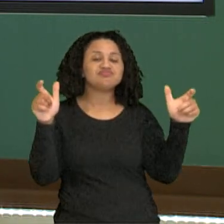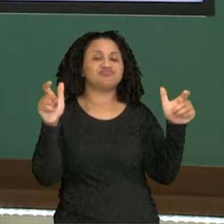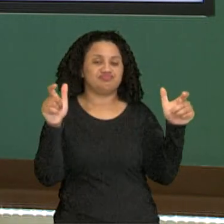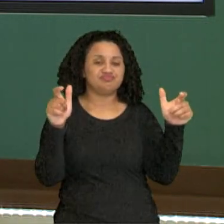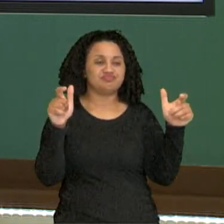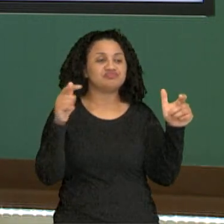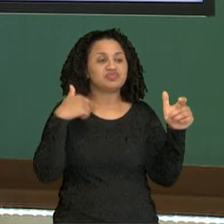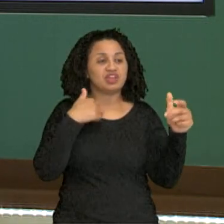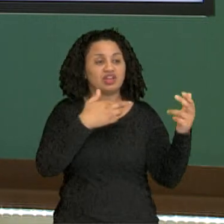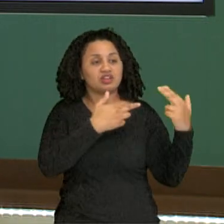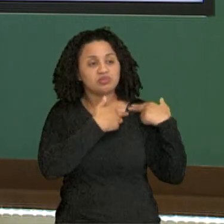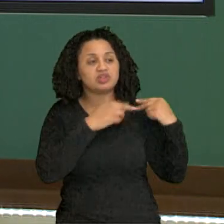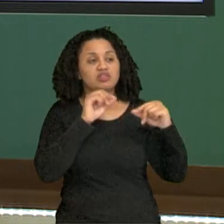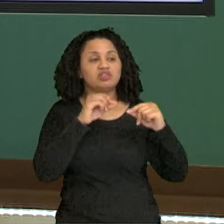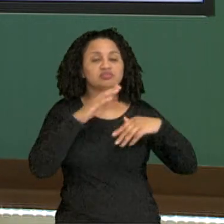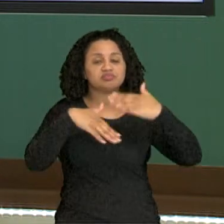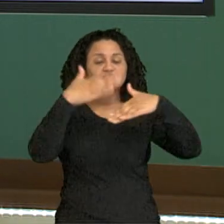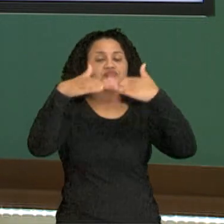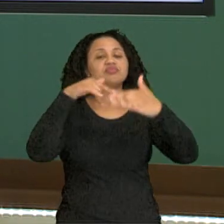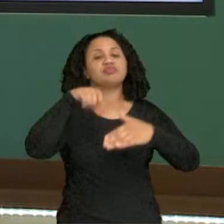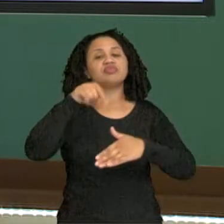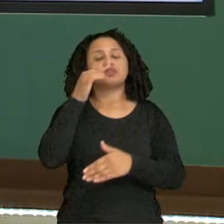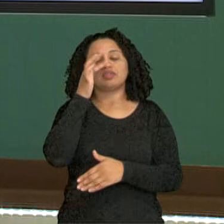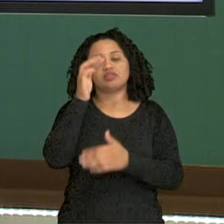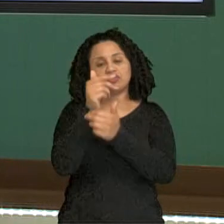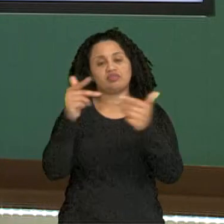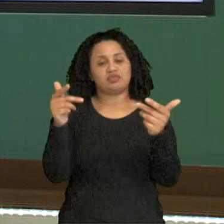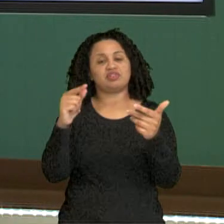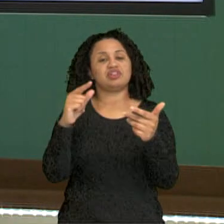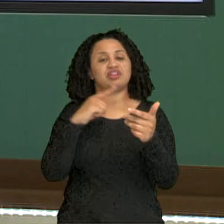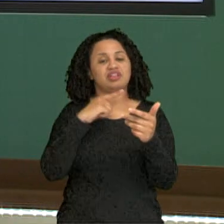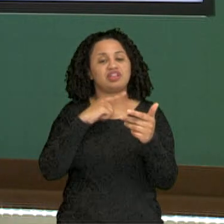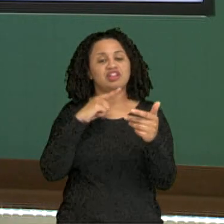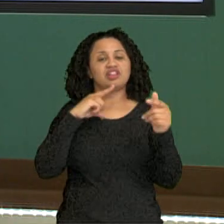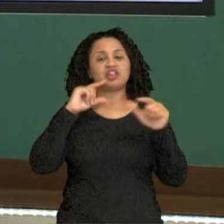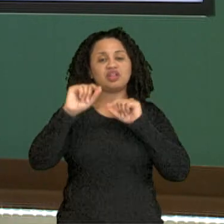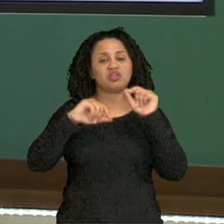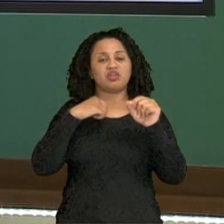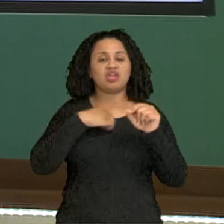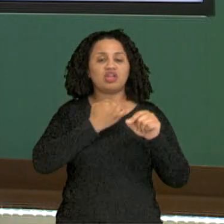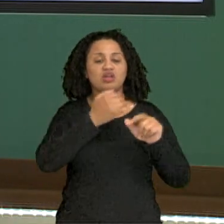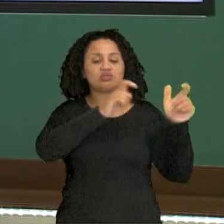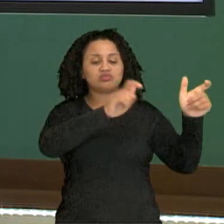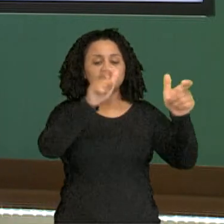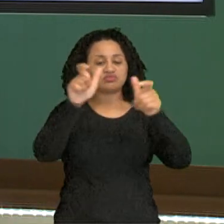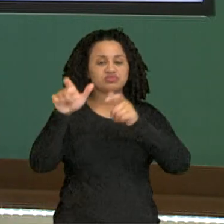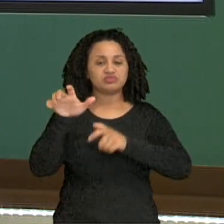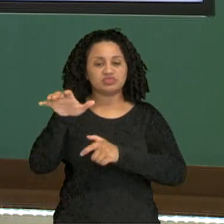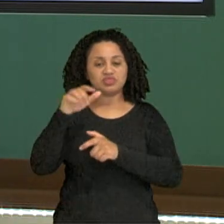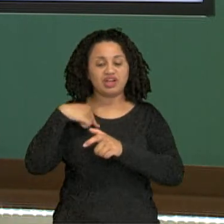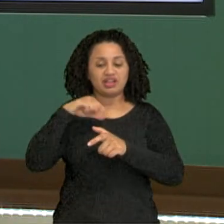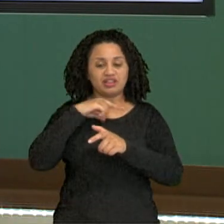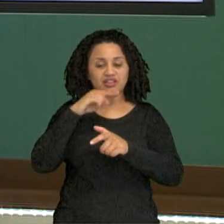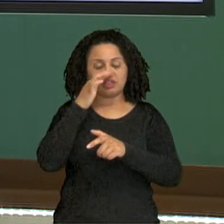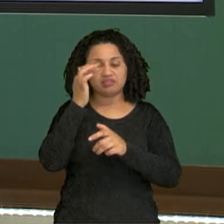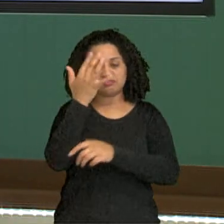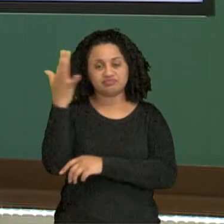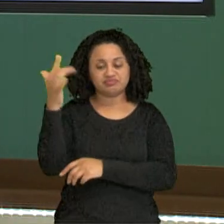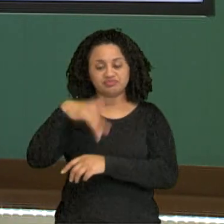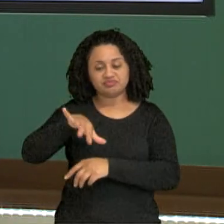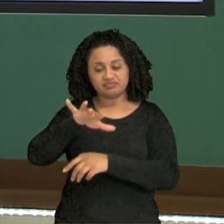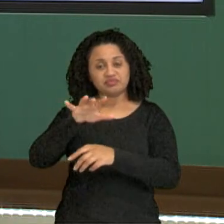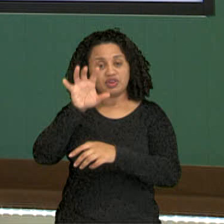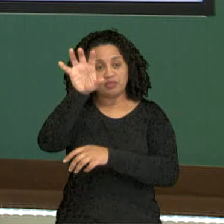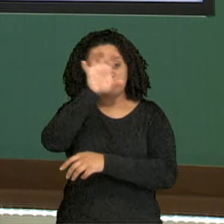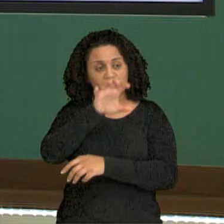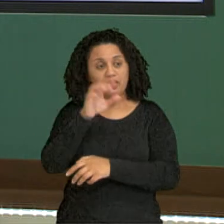que é responsável pelo crescimento da planta, que está presente em algumas regiões do vegetal, principalmente